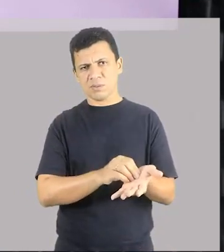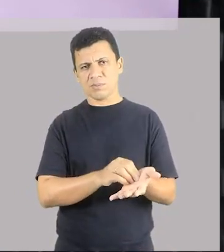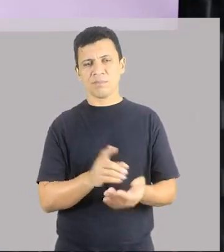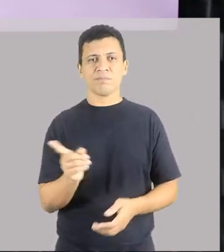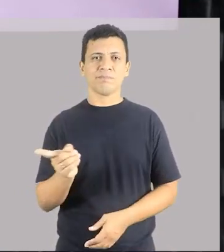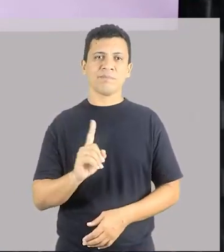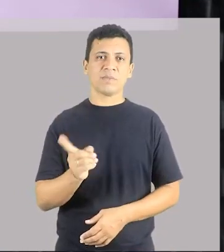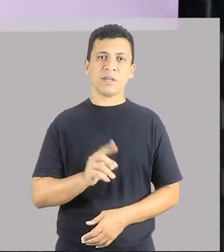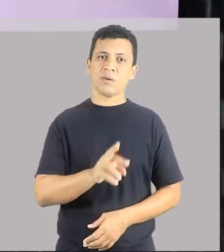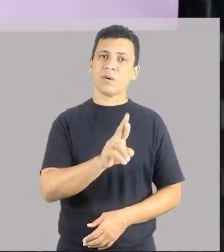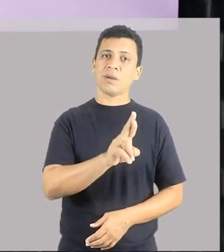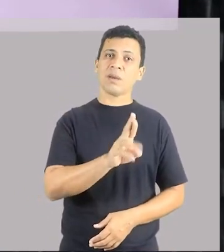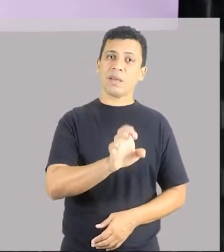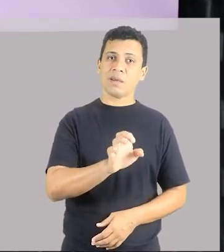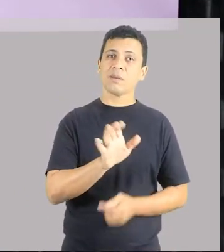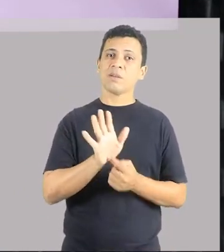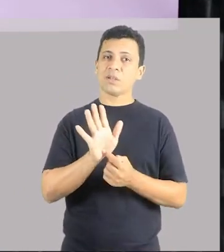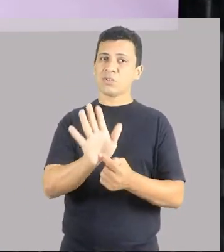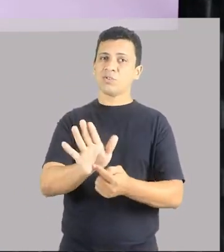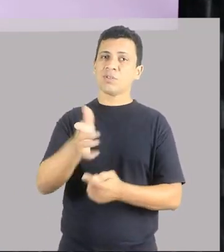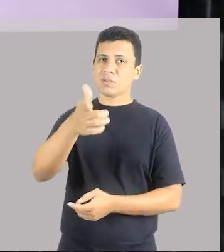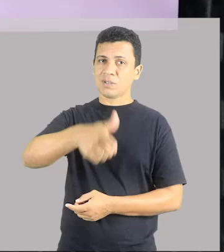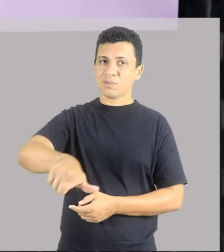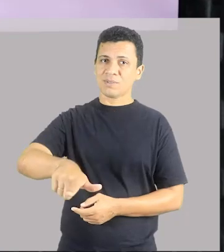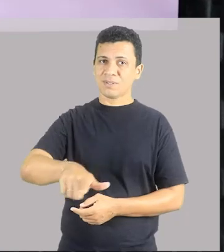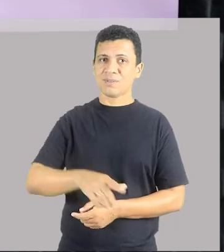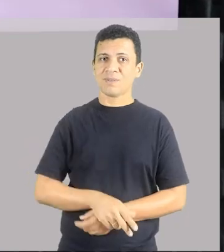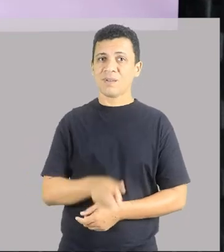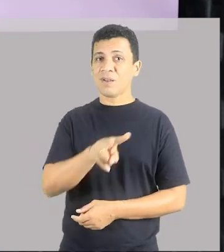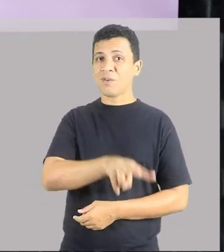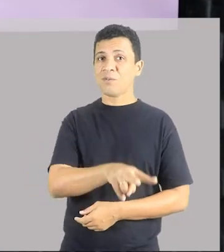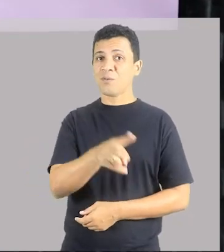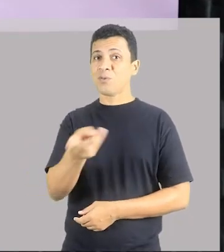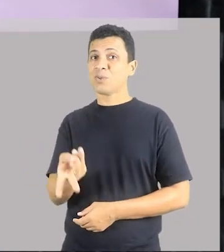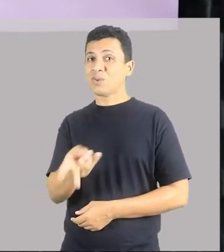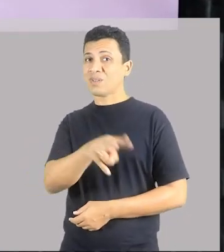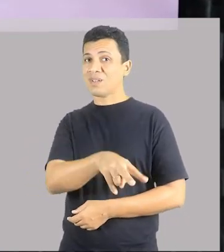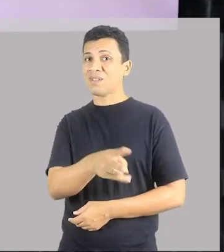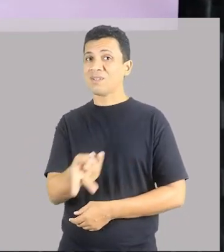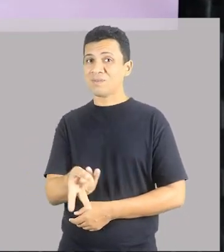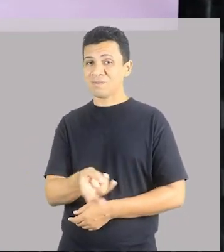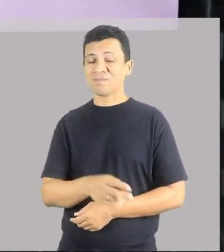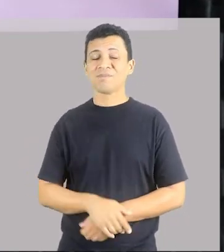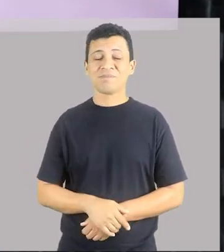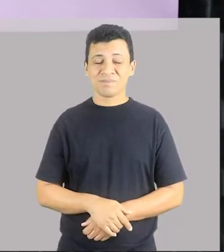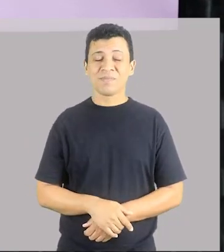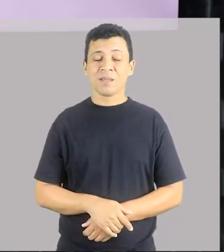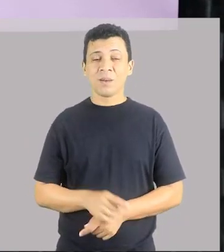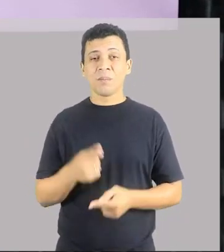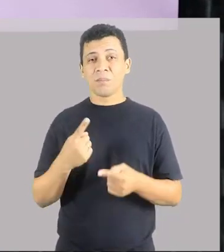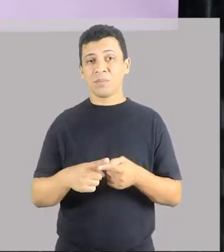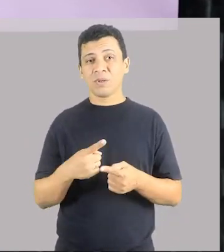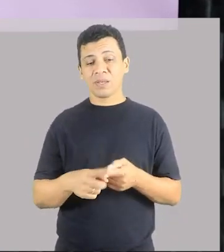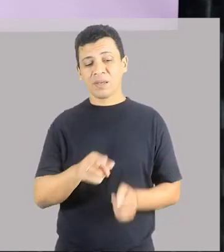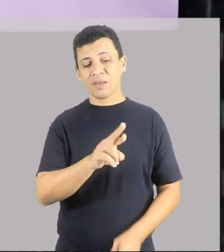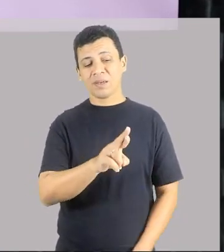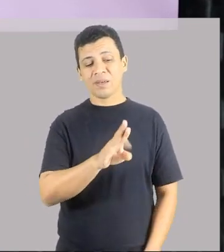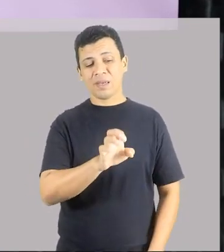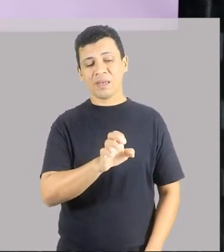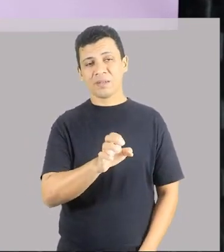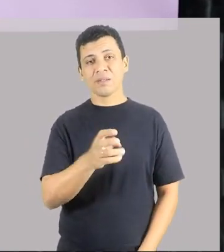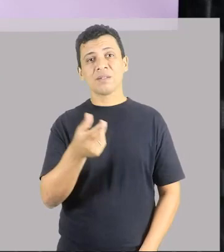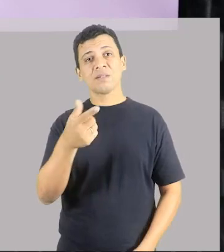ré indica repetição então ficou trocado aqui né o ré indica repetição porque na verdade eh